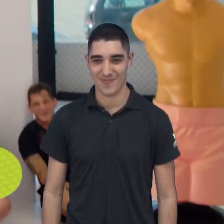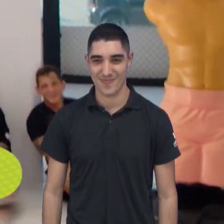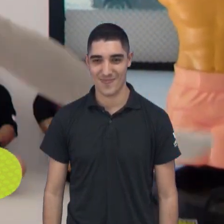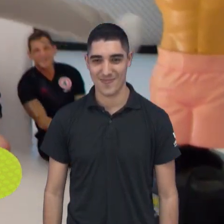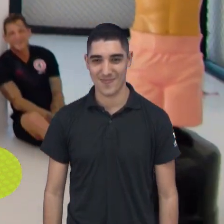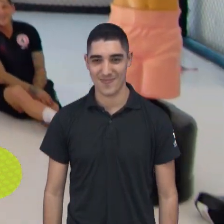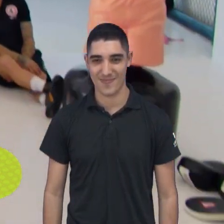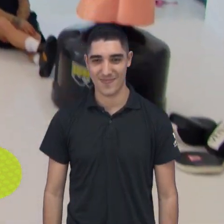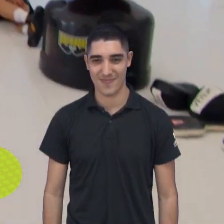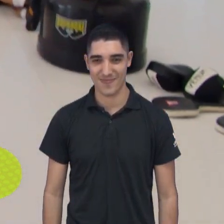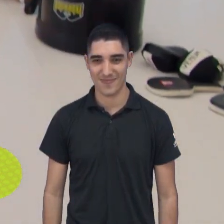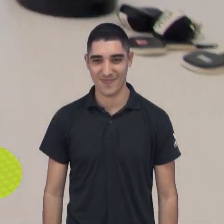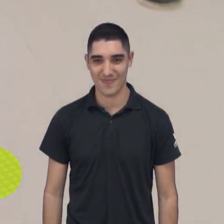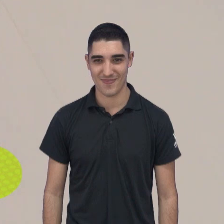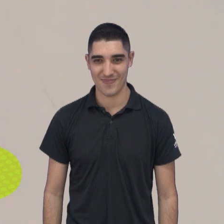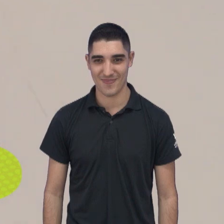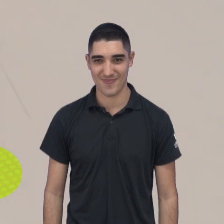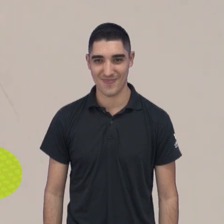Risada do Paulo.